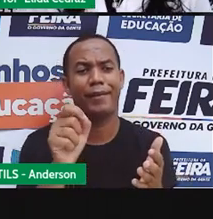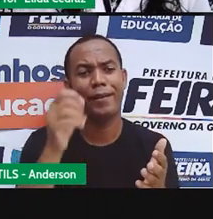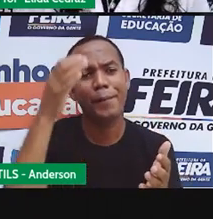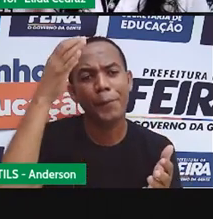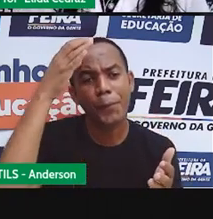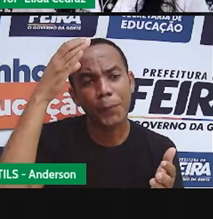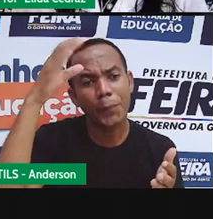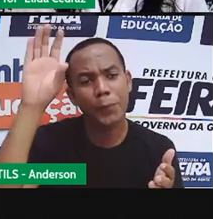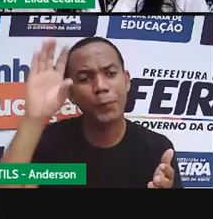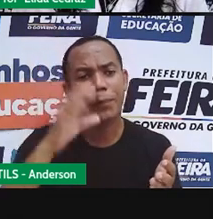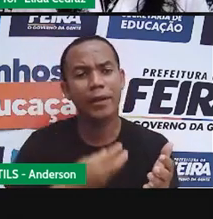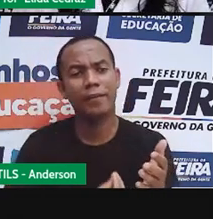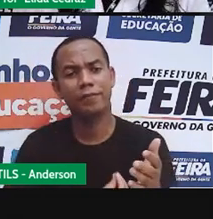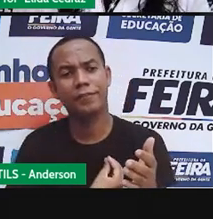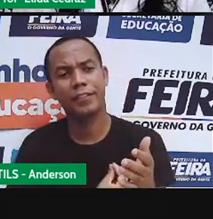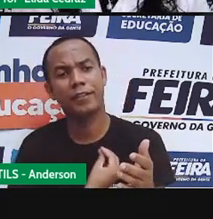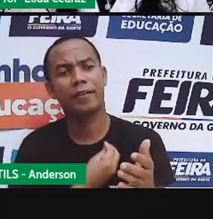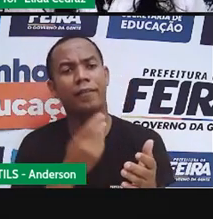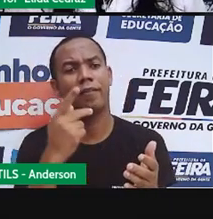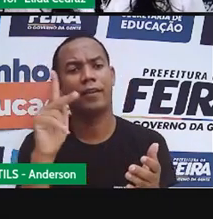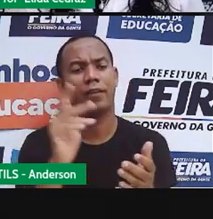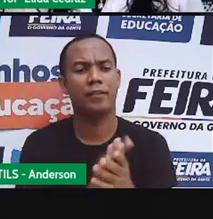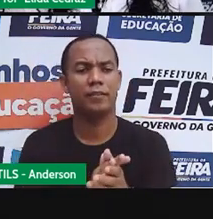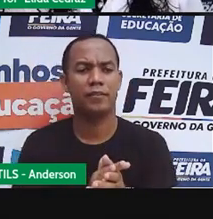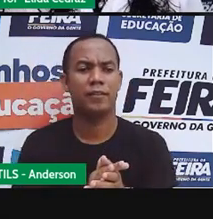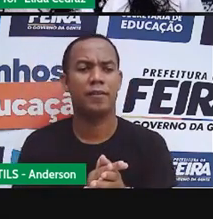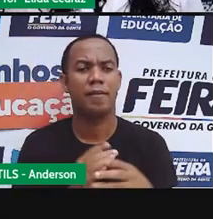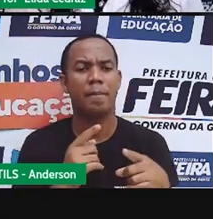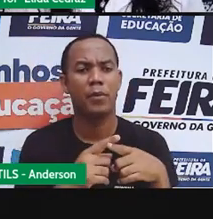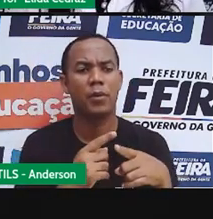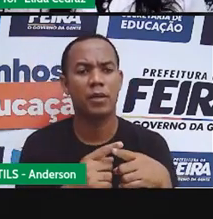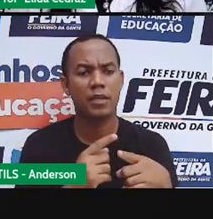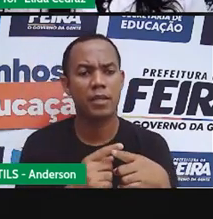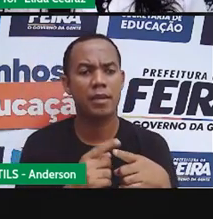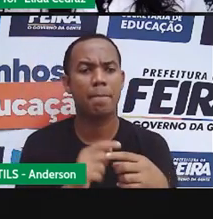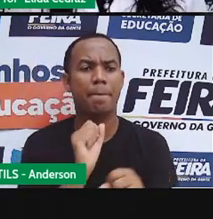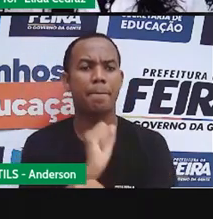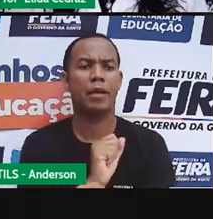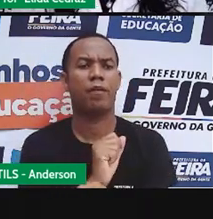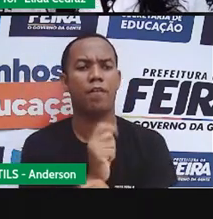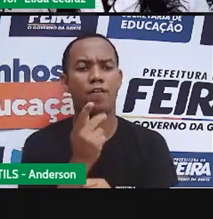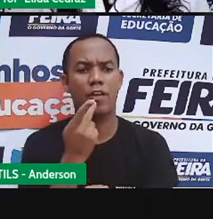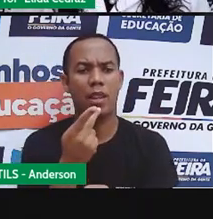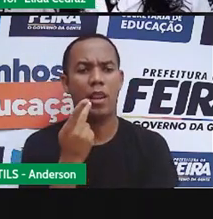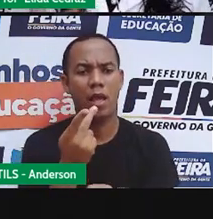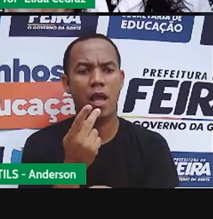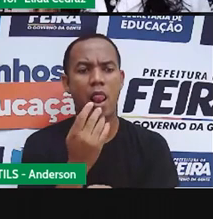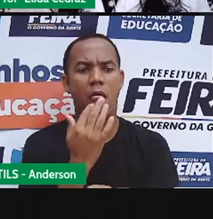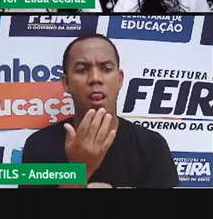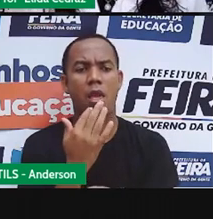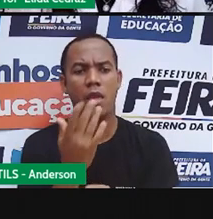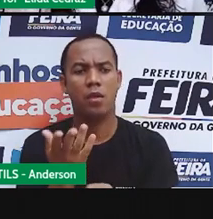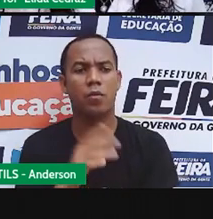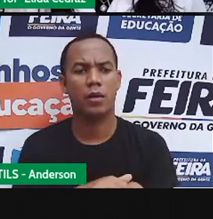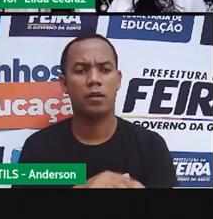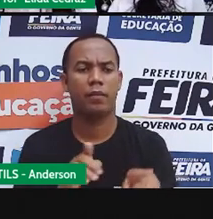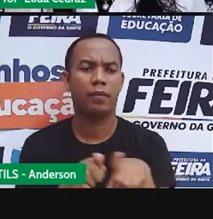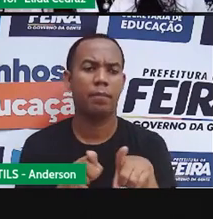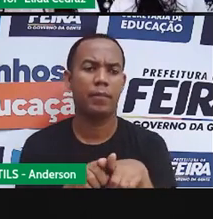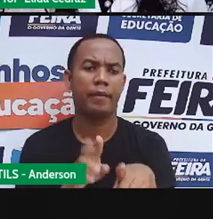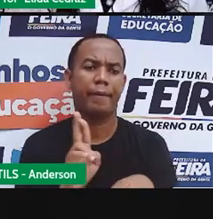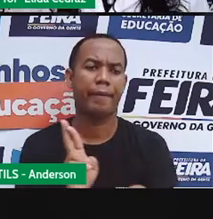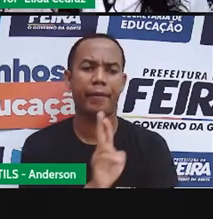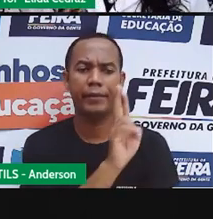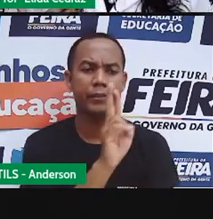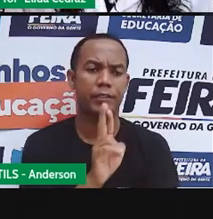cultural após o descobrimento, porque eles deixaram de falar a sua língua, de praticar a sua